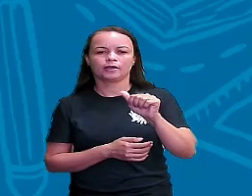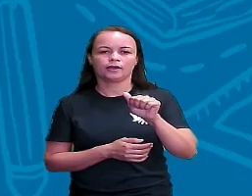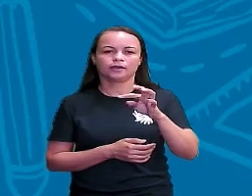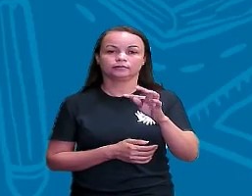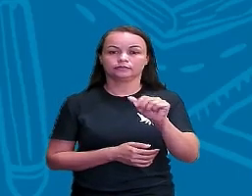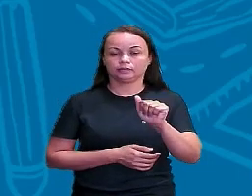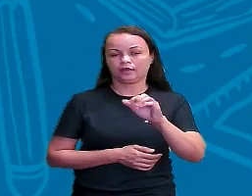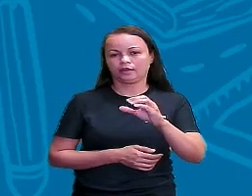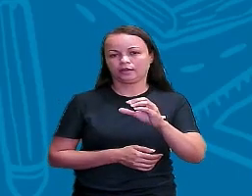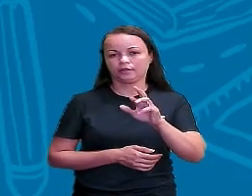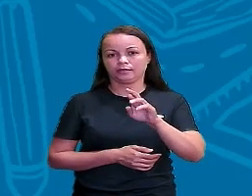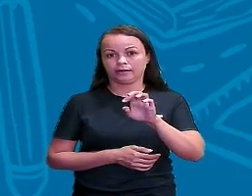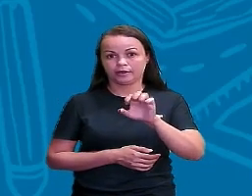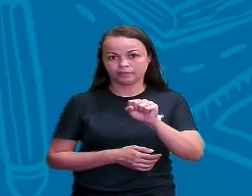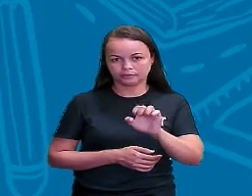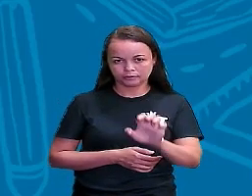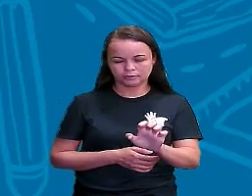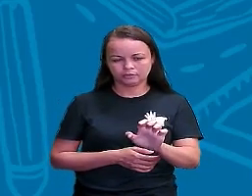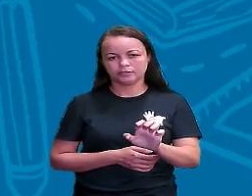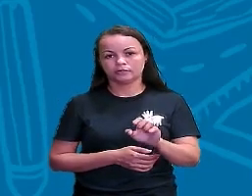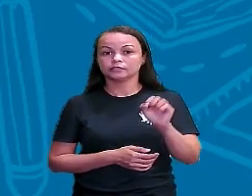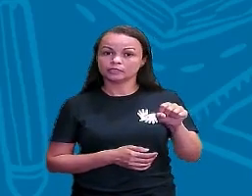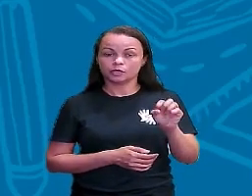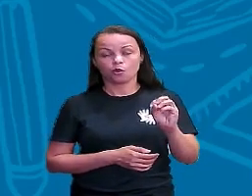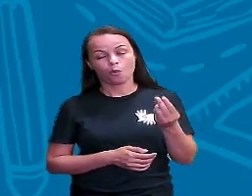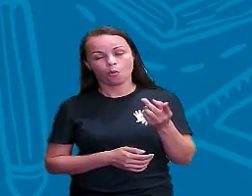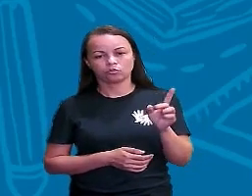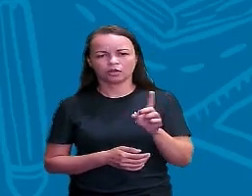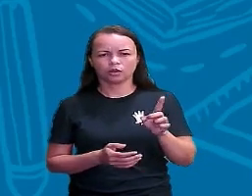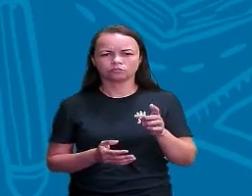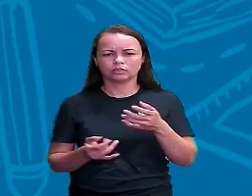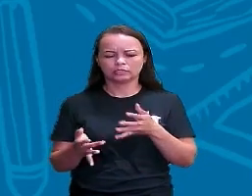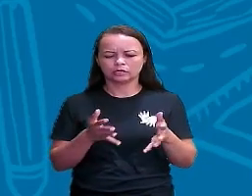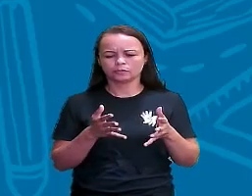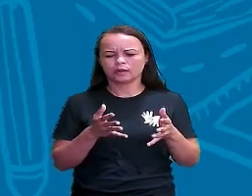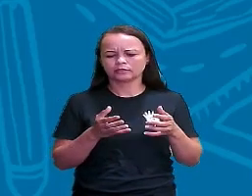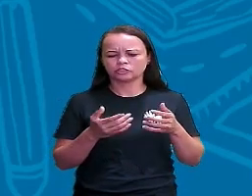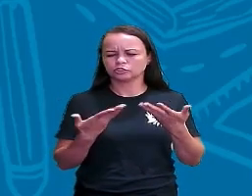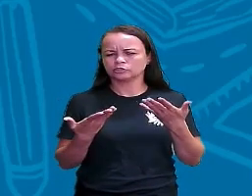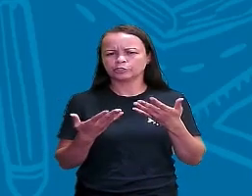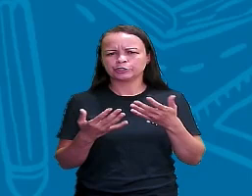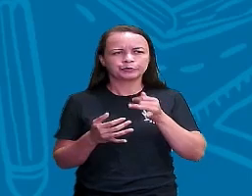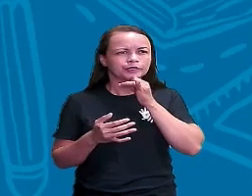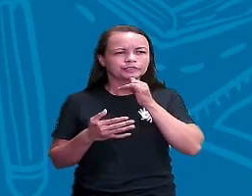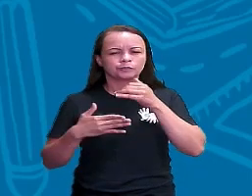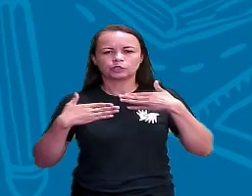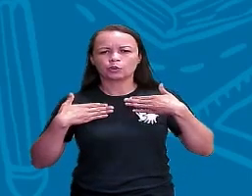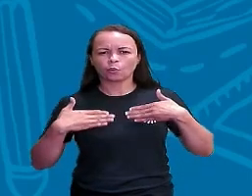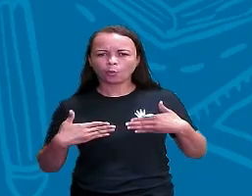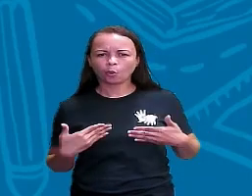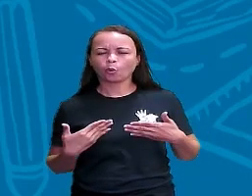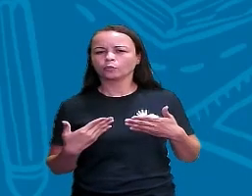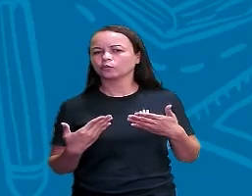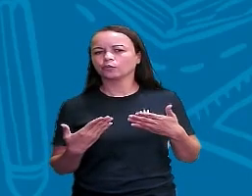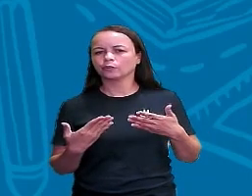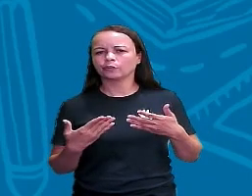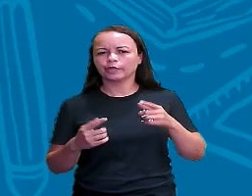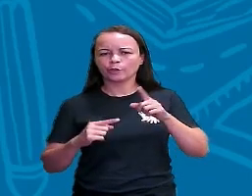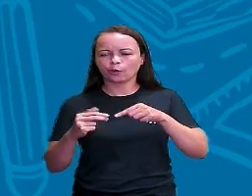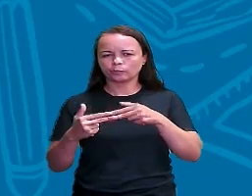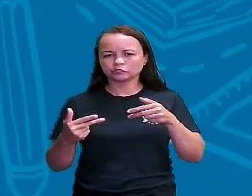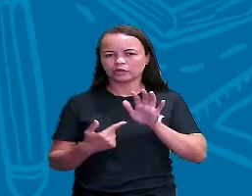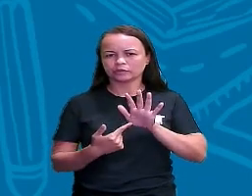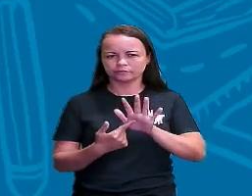que a catacrese, quando a gente coloca partes de corpo em objetos para representar. Então, na letra A